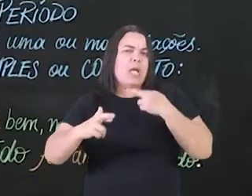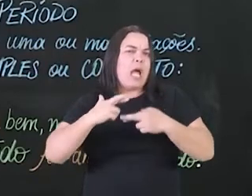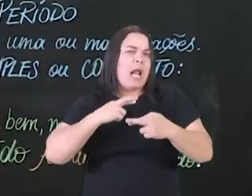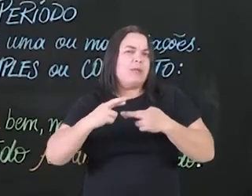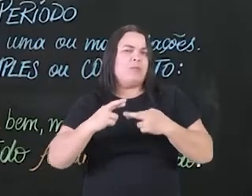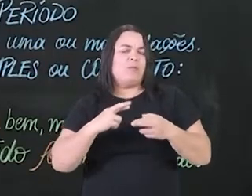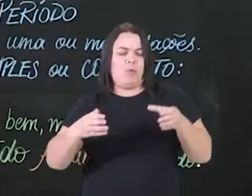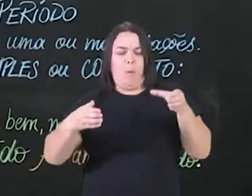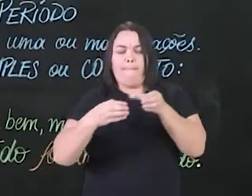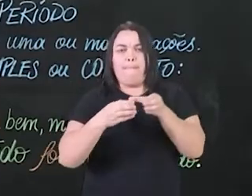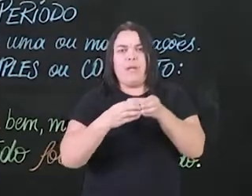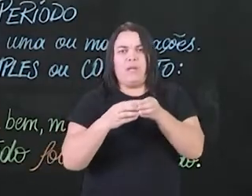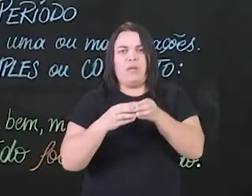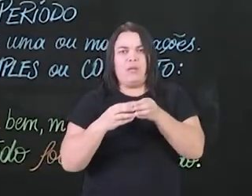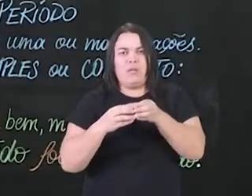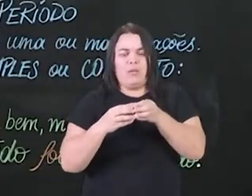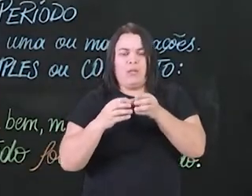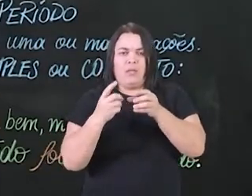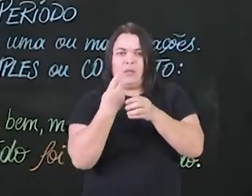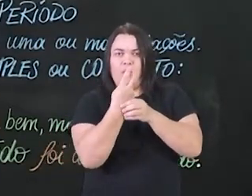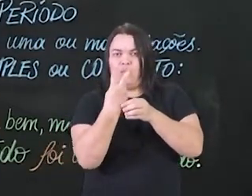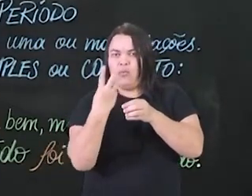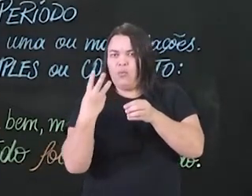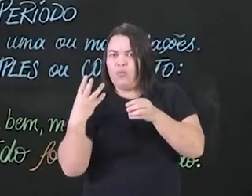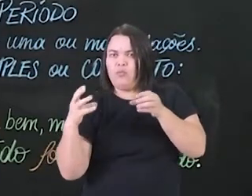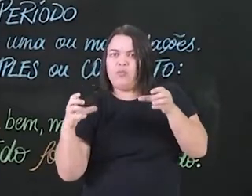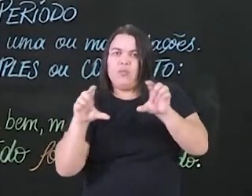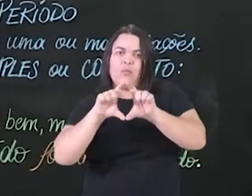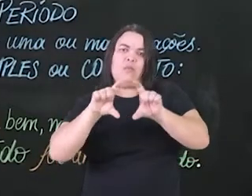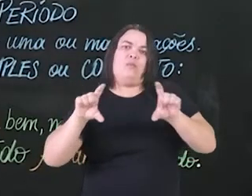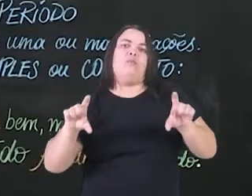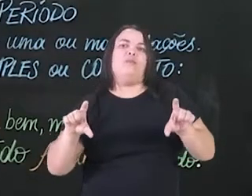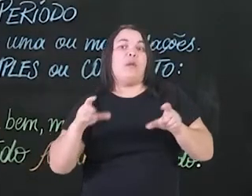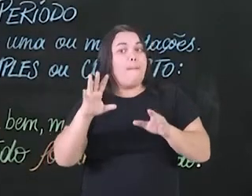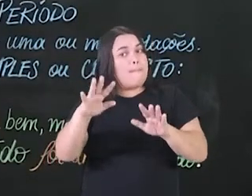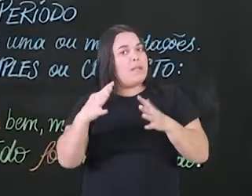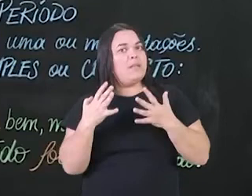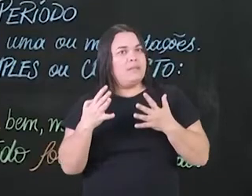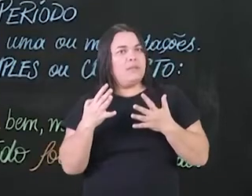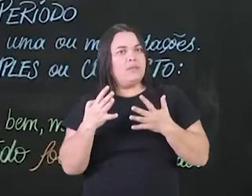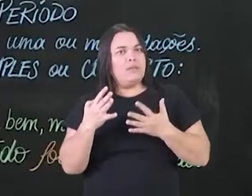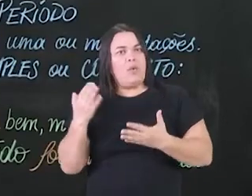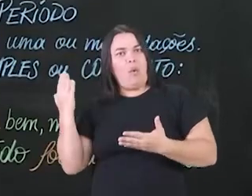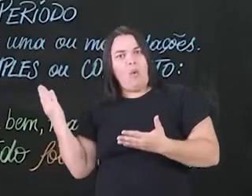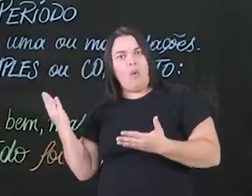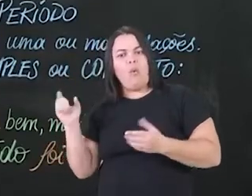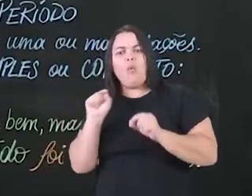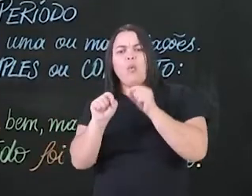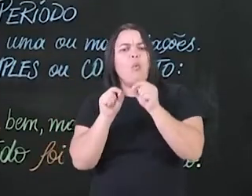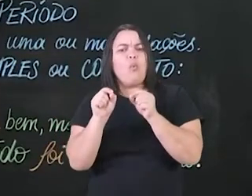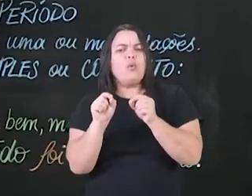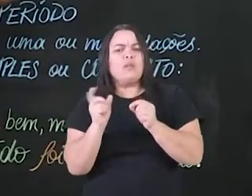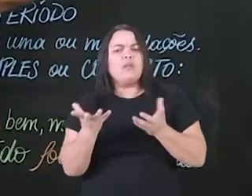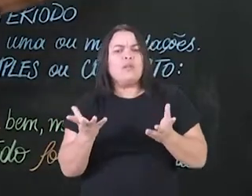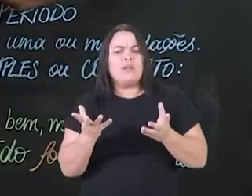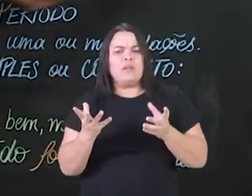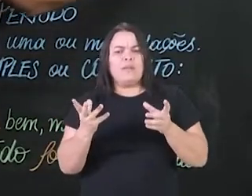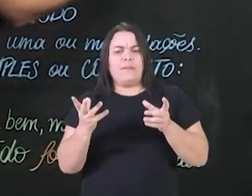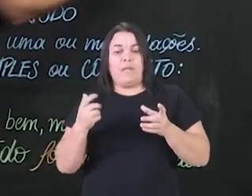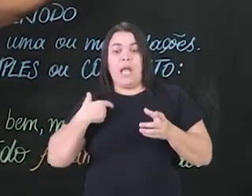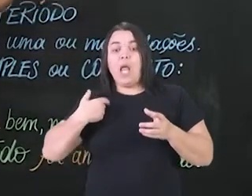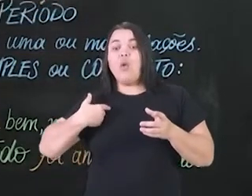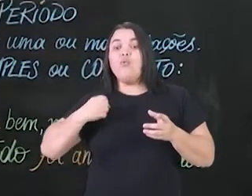períodos compostos. Então fique atento. Olha só aqui, ó, no mesmo exemplo que a gente viu para entender o que era uma oração, se eu for à